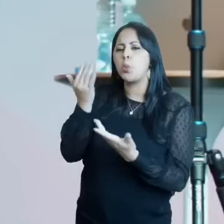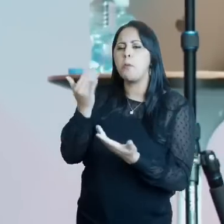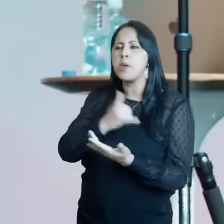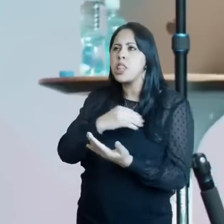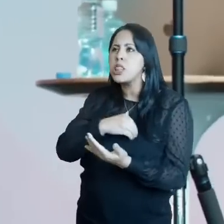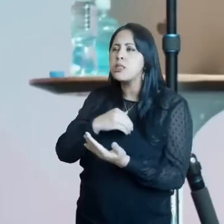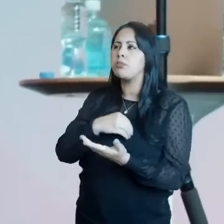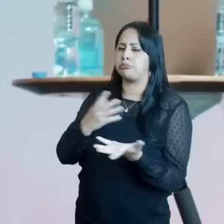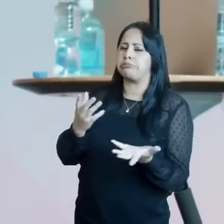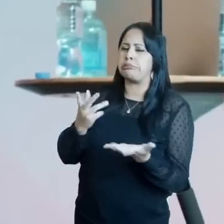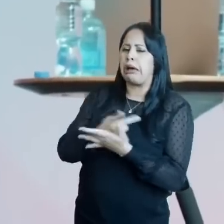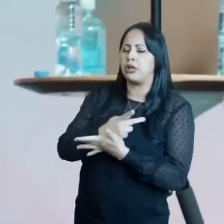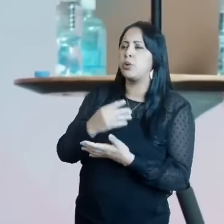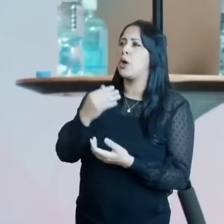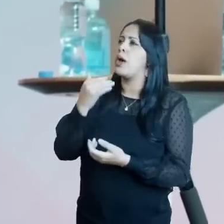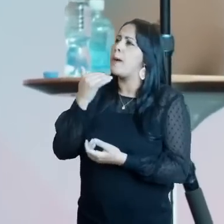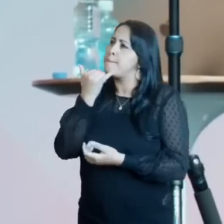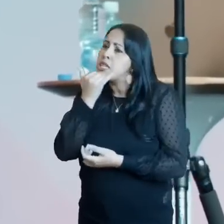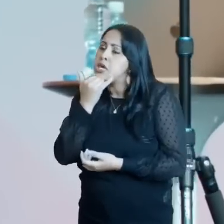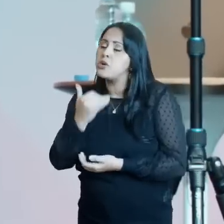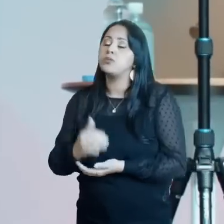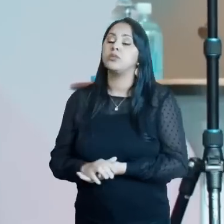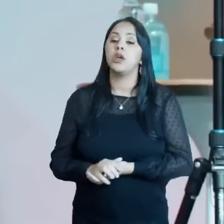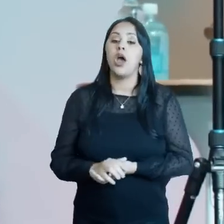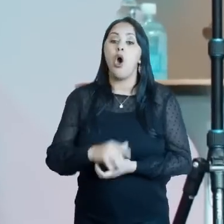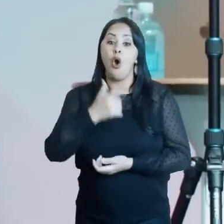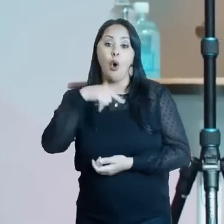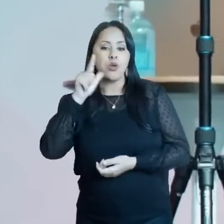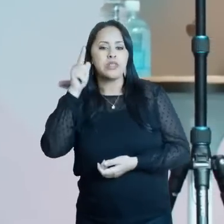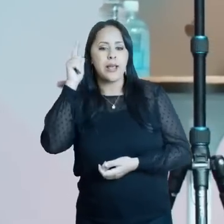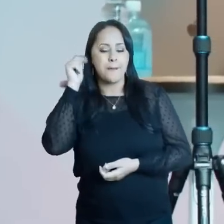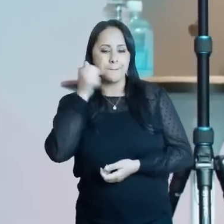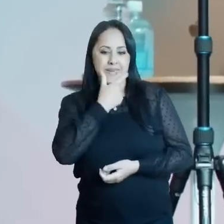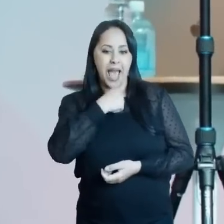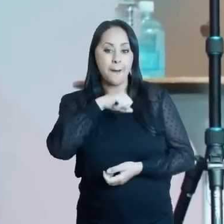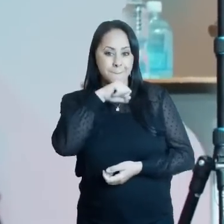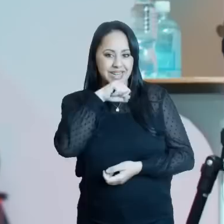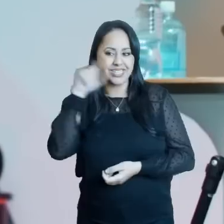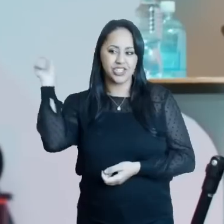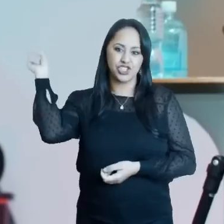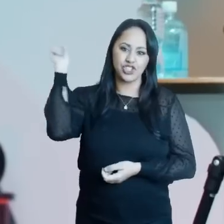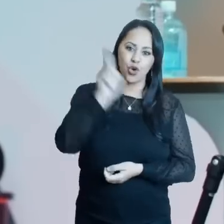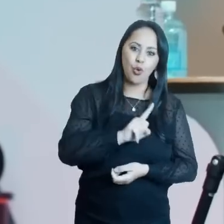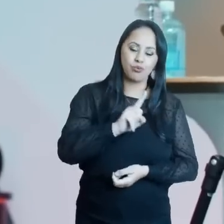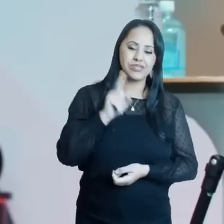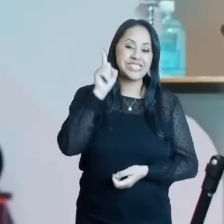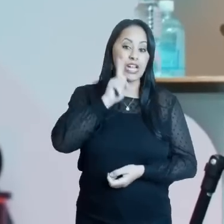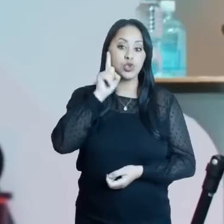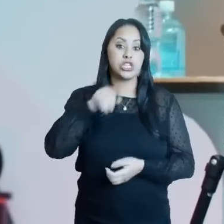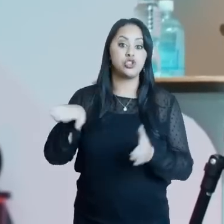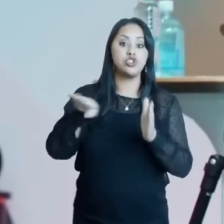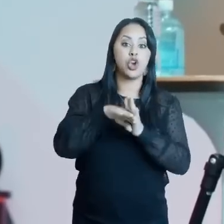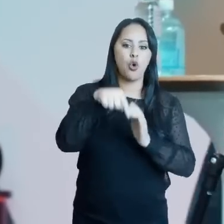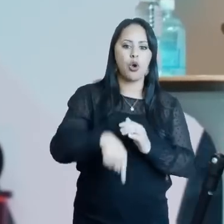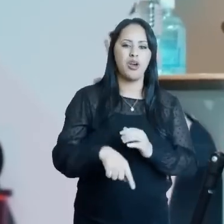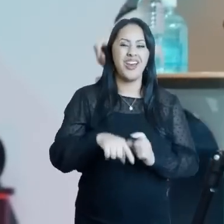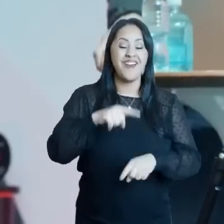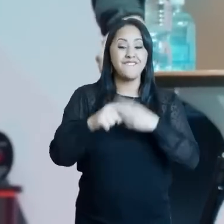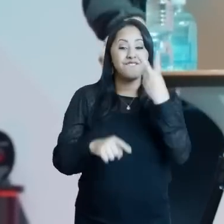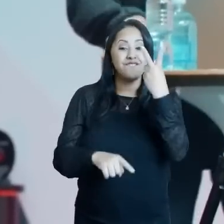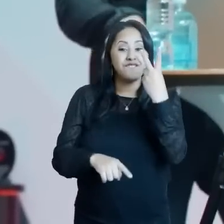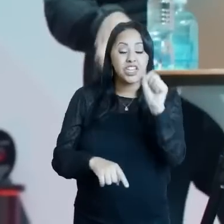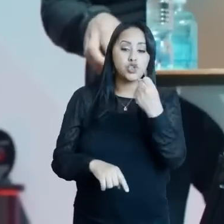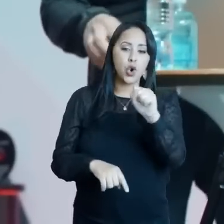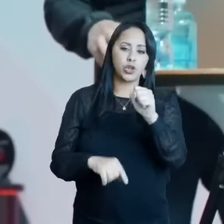Dudu, curtindo a minha mãe, que chegou dos Estados Unidos ontem. Minha mãe chegou dos Estados Unidos ontem, véio, depois de 28 anos nos Estados Unidos, 28